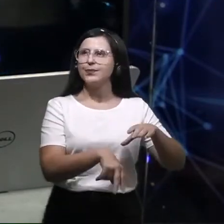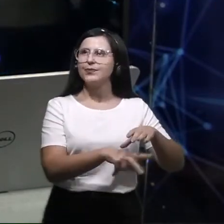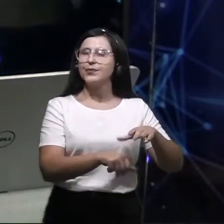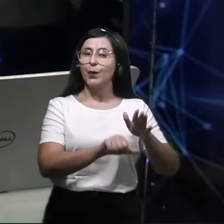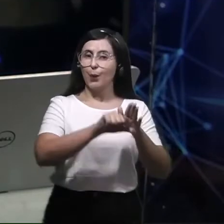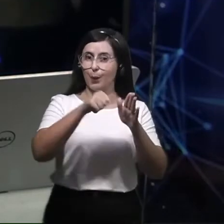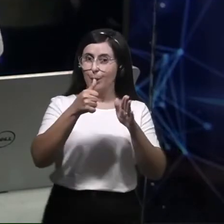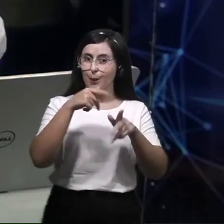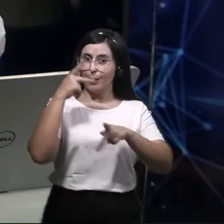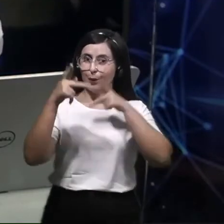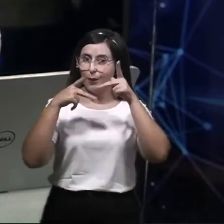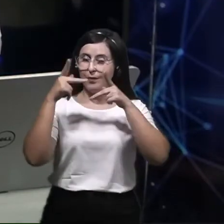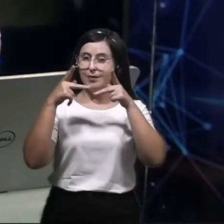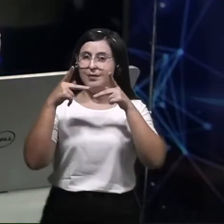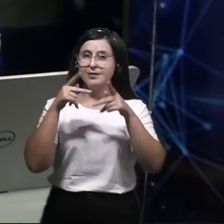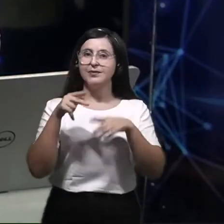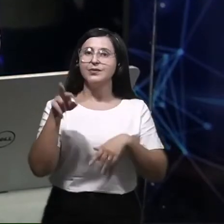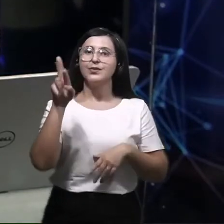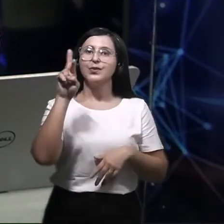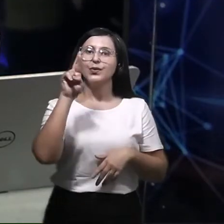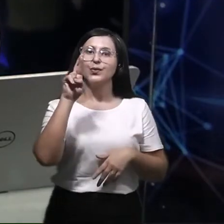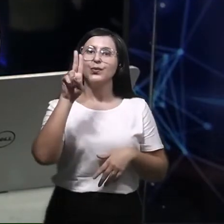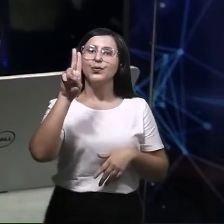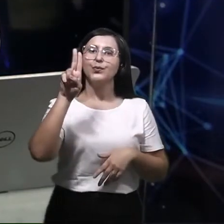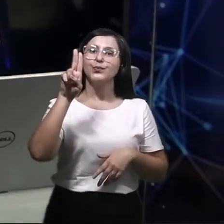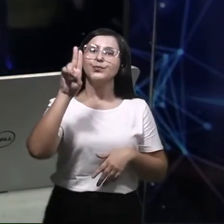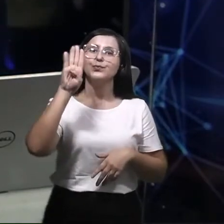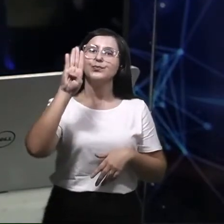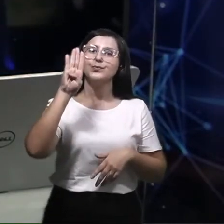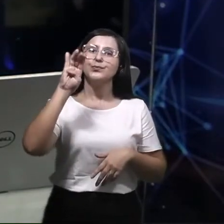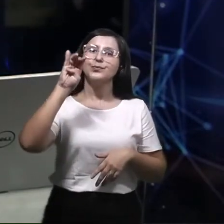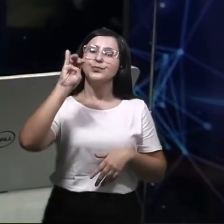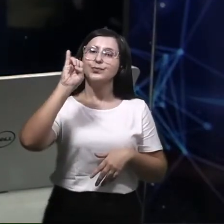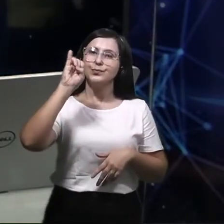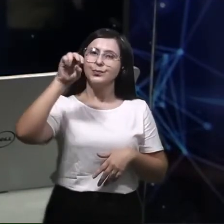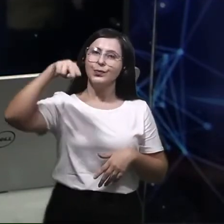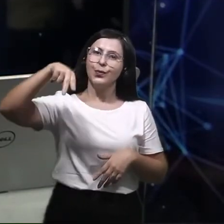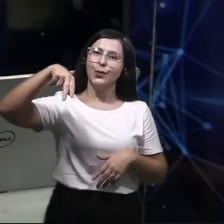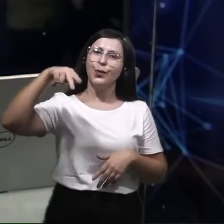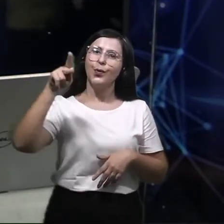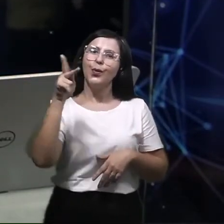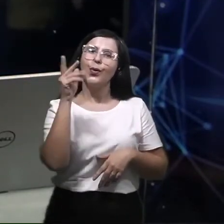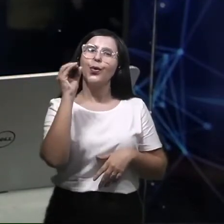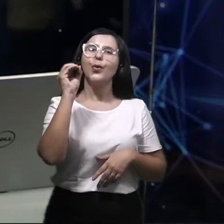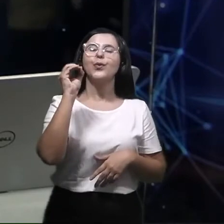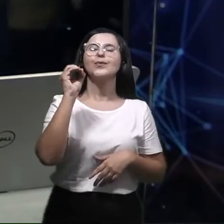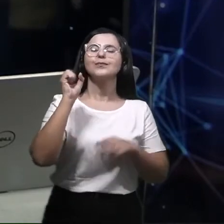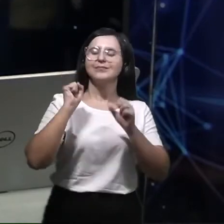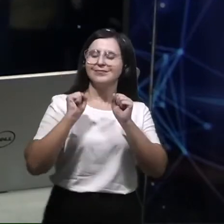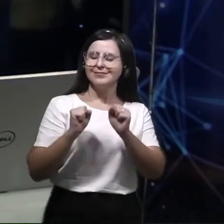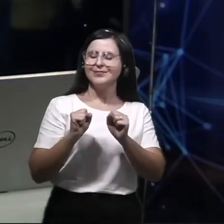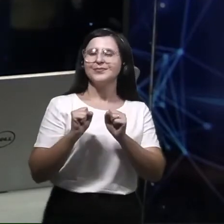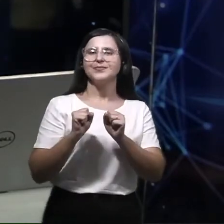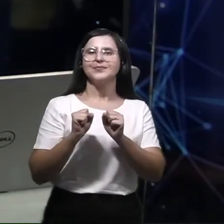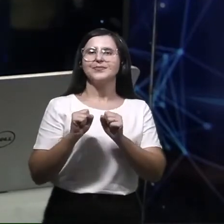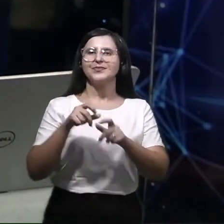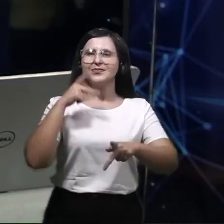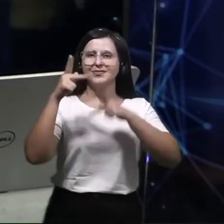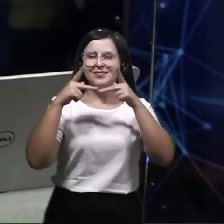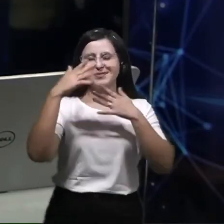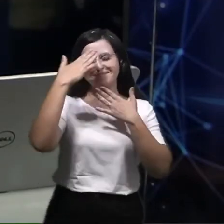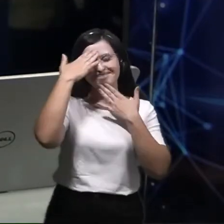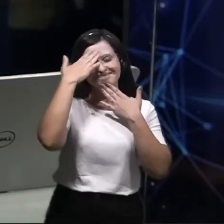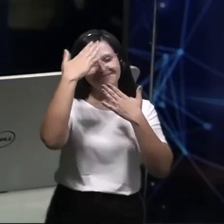O primeiro candidato é o candidato Rubinho Nunes. O senhor tem 1 minuto e meio, desde já, candidato Rubinho,